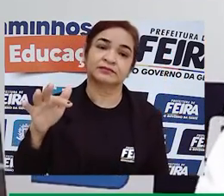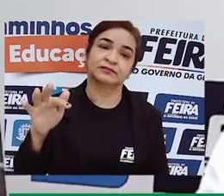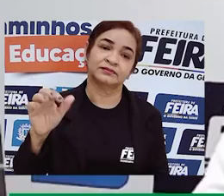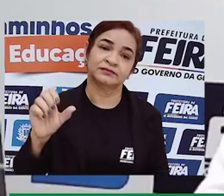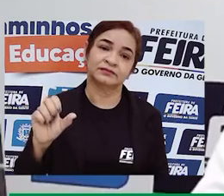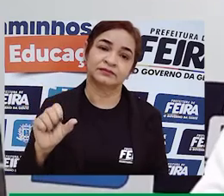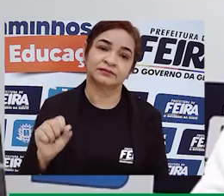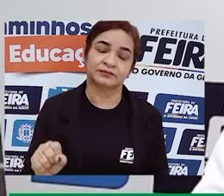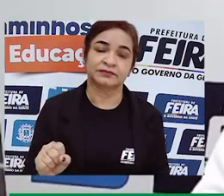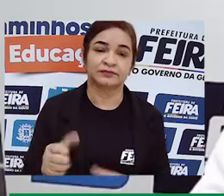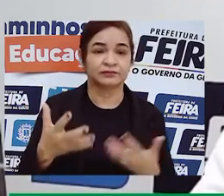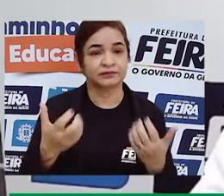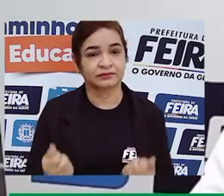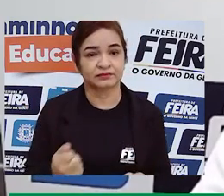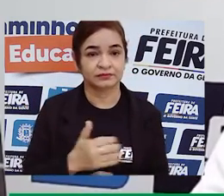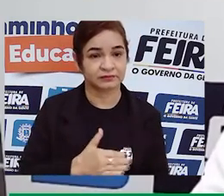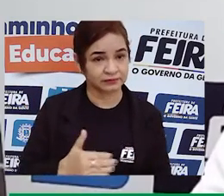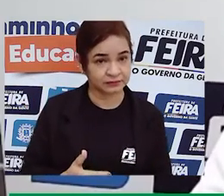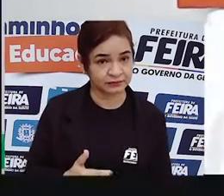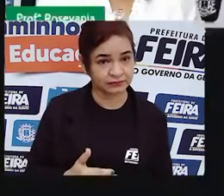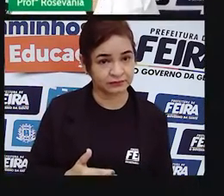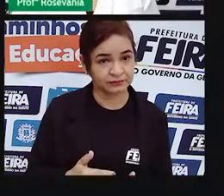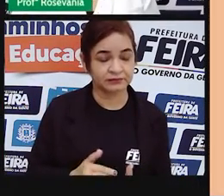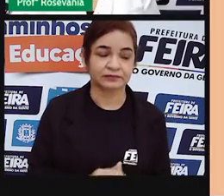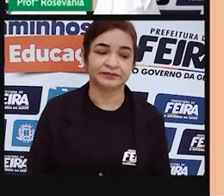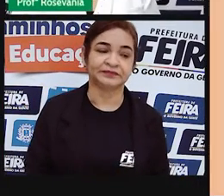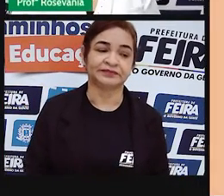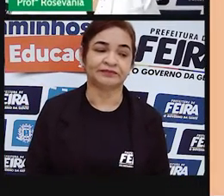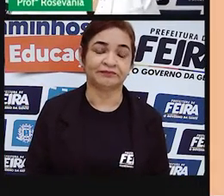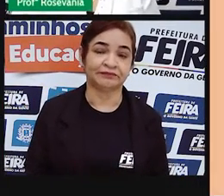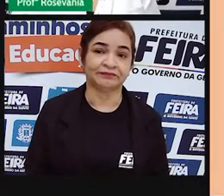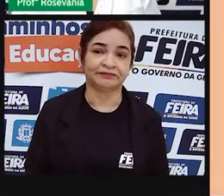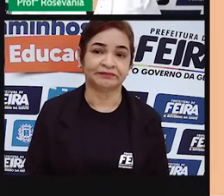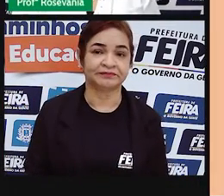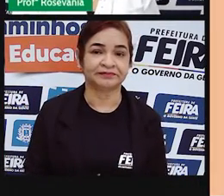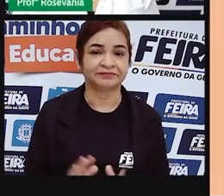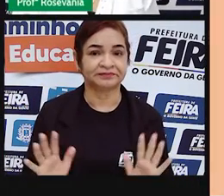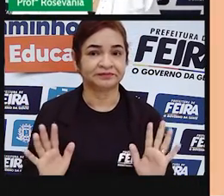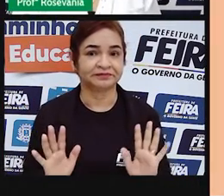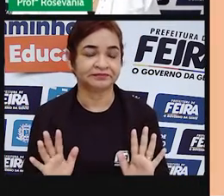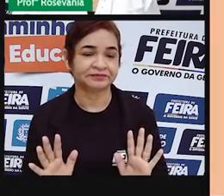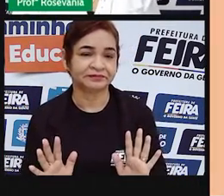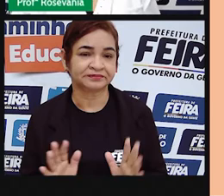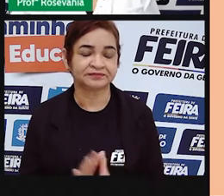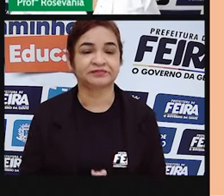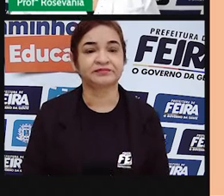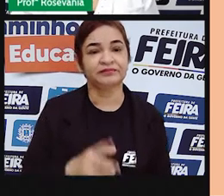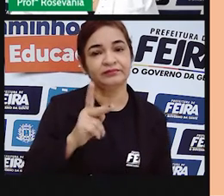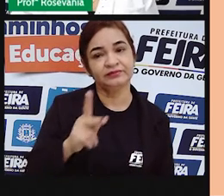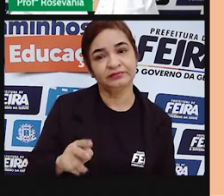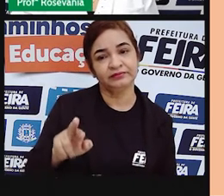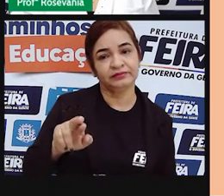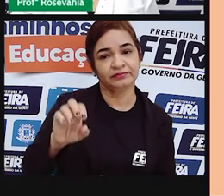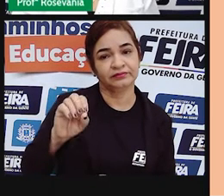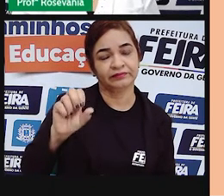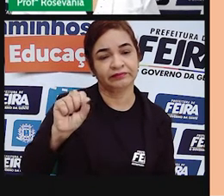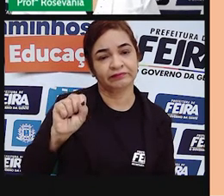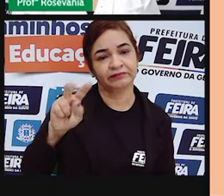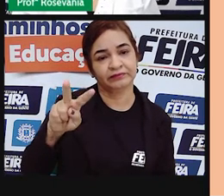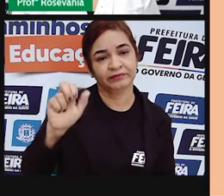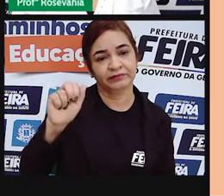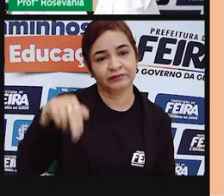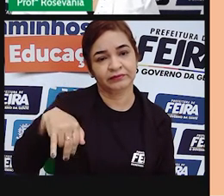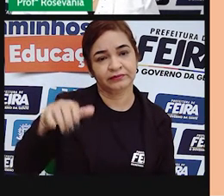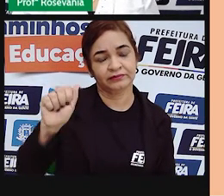educação vamos uma sala eu falei né só para ver se o Zé banho trabalho para disciplina